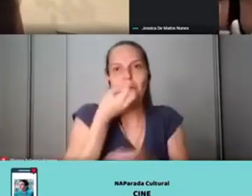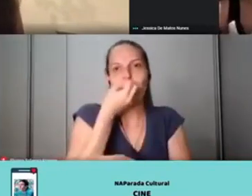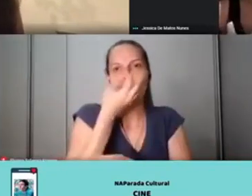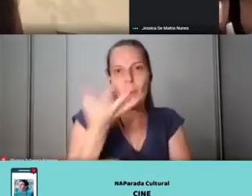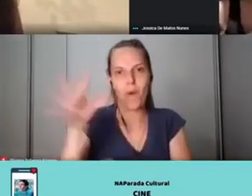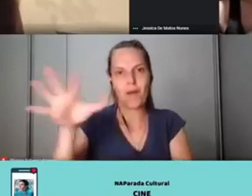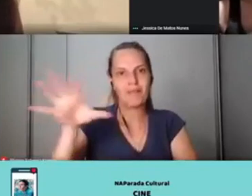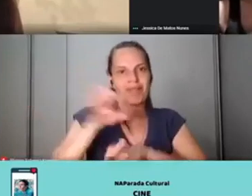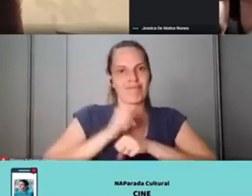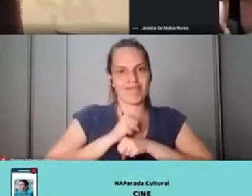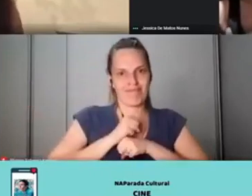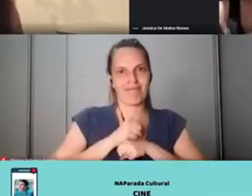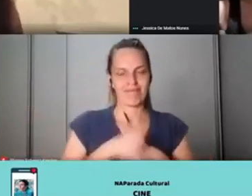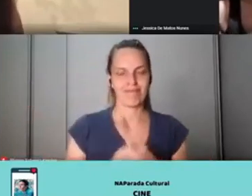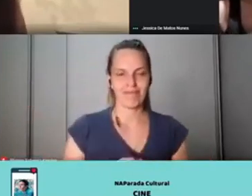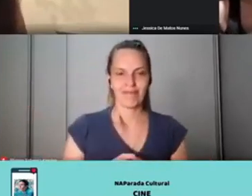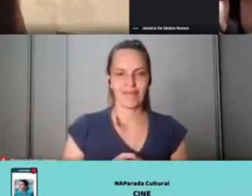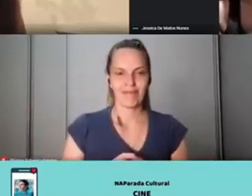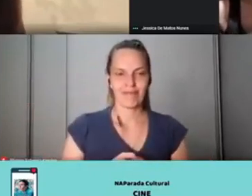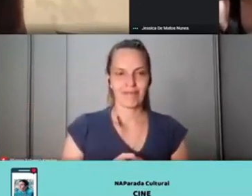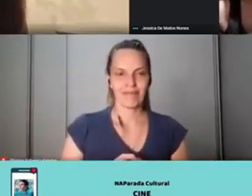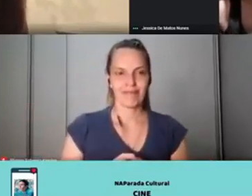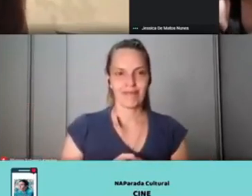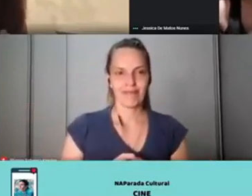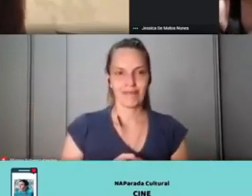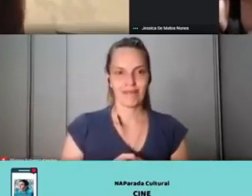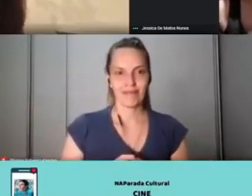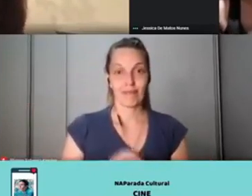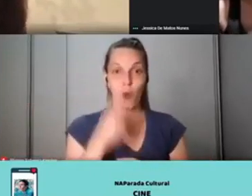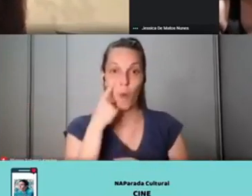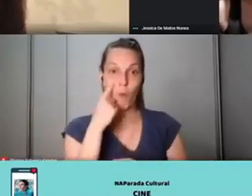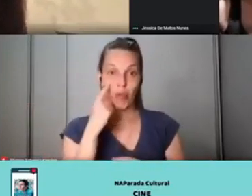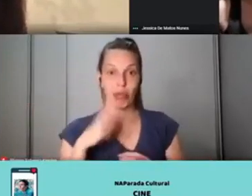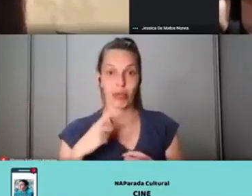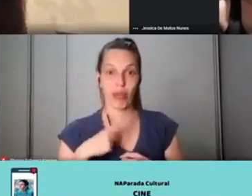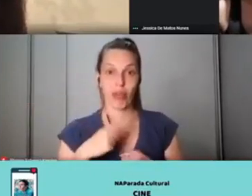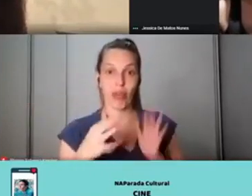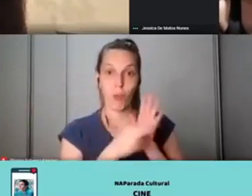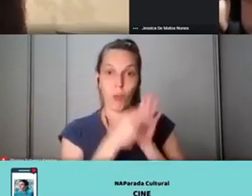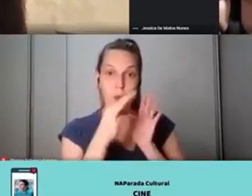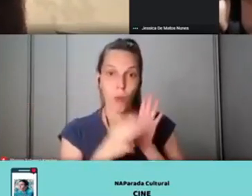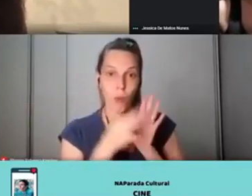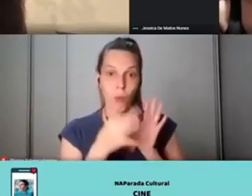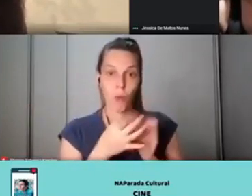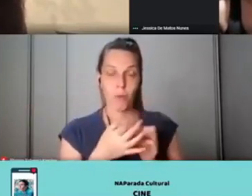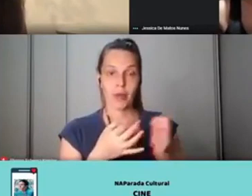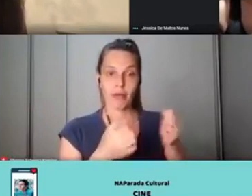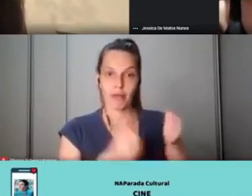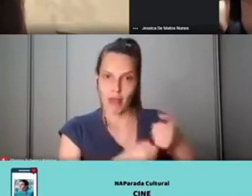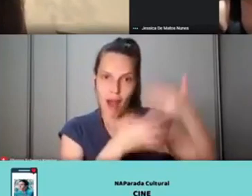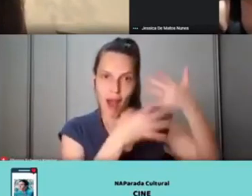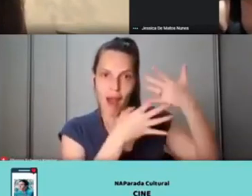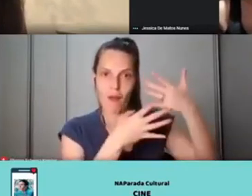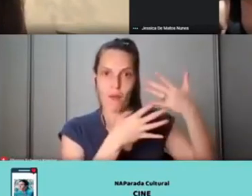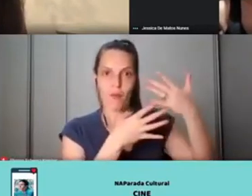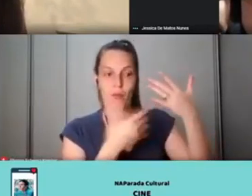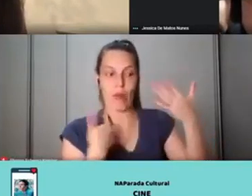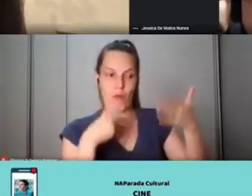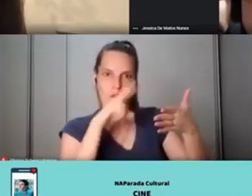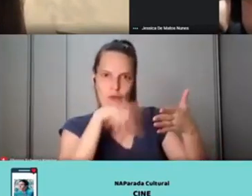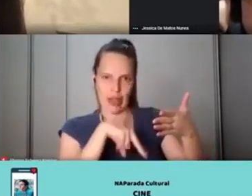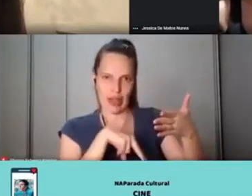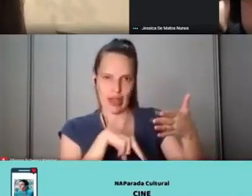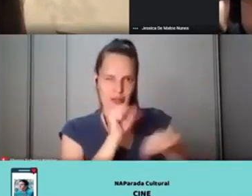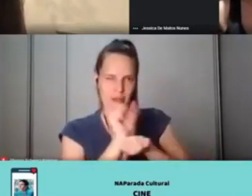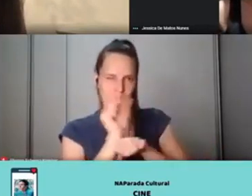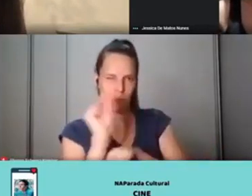Uhum, uhum, exatamente. Ó, tem um comentário aqui que a gente está recebendo. Eu vou ler, só um